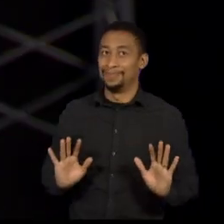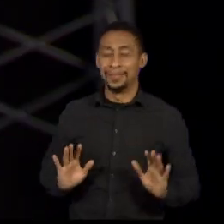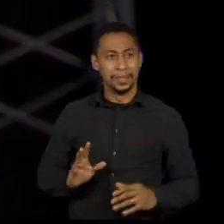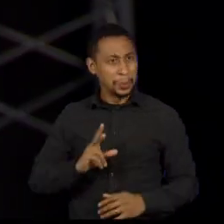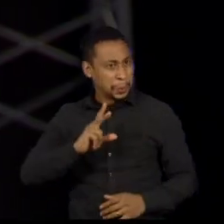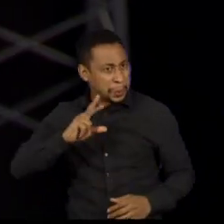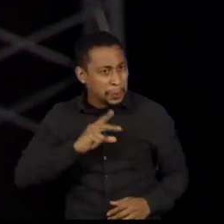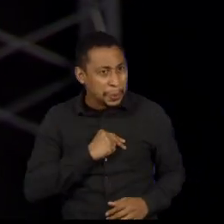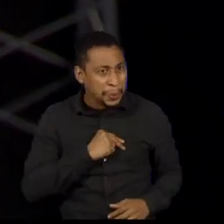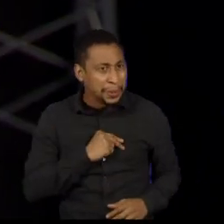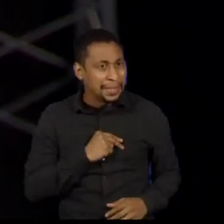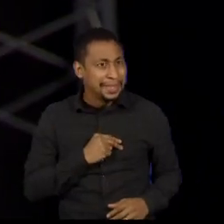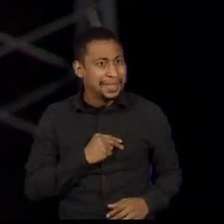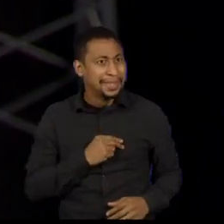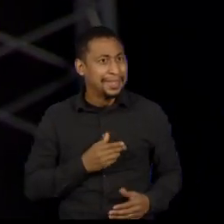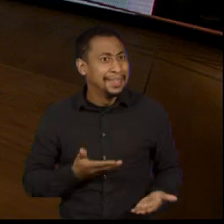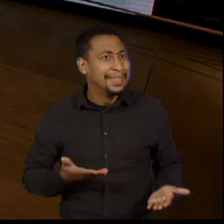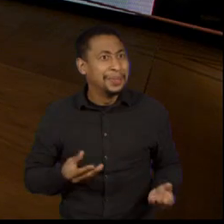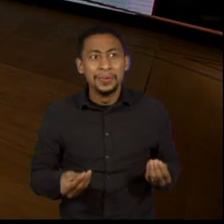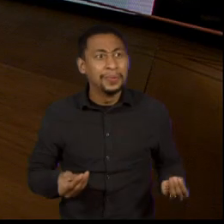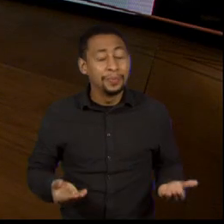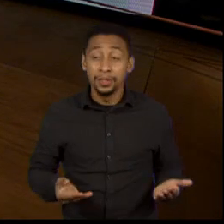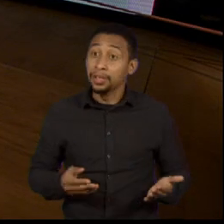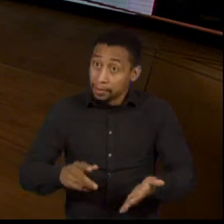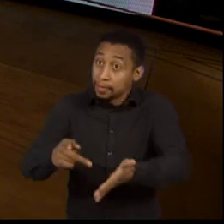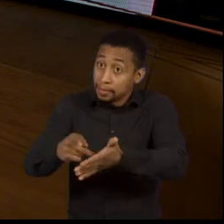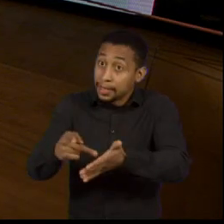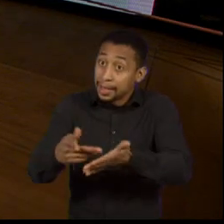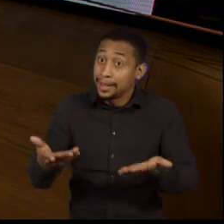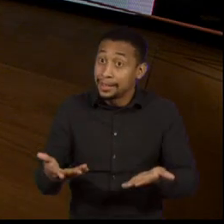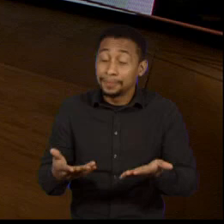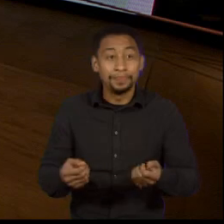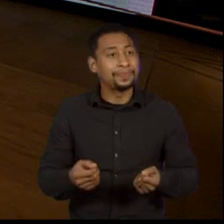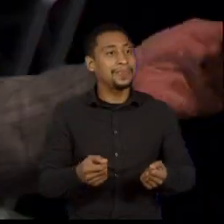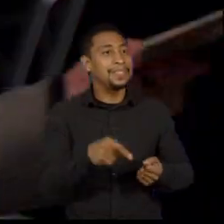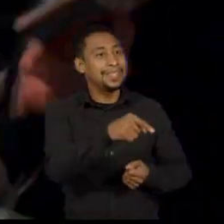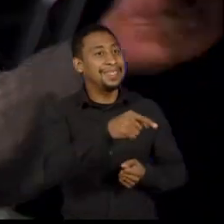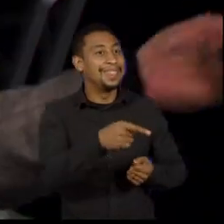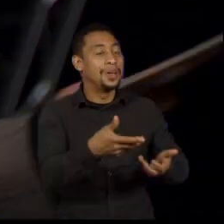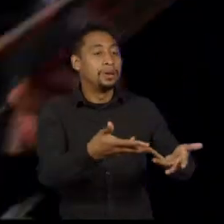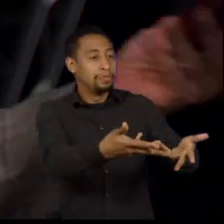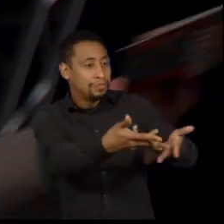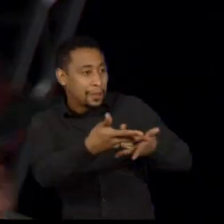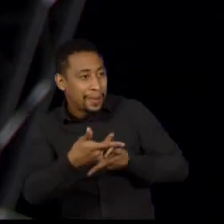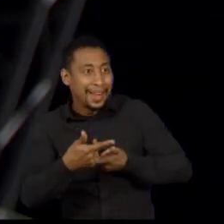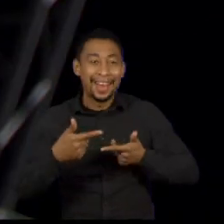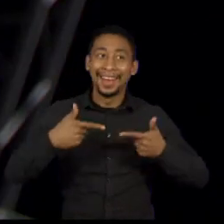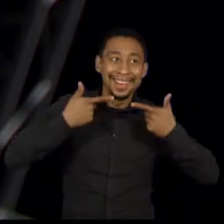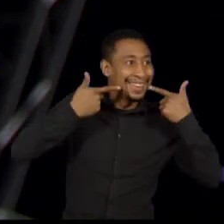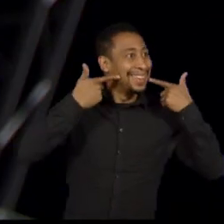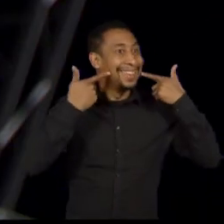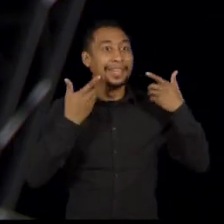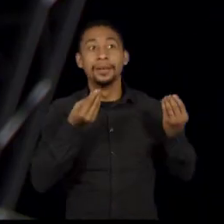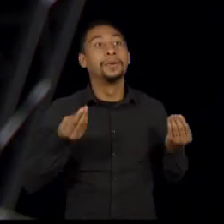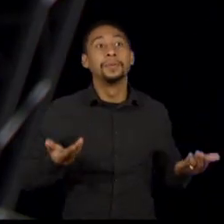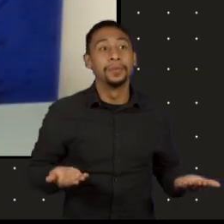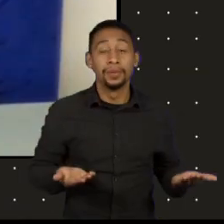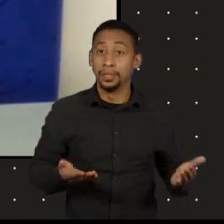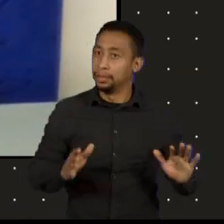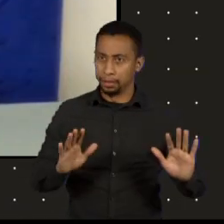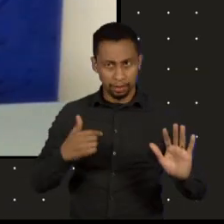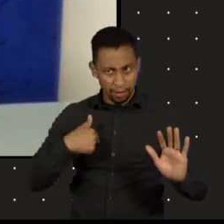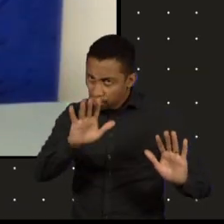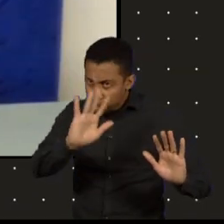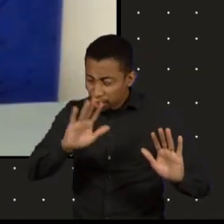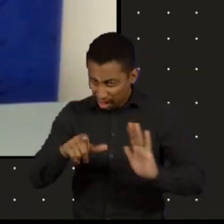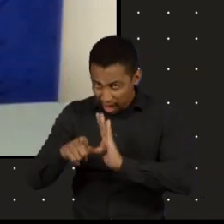para companhia agradável. Não, é verdade. Receber no camarim, aquela coisa toda. Antes, de jeito nenhum, não recebo.